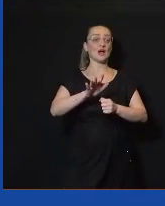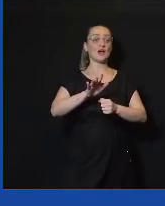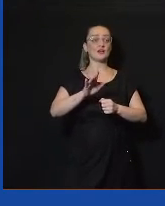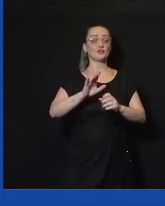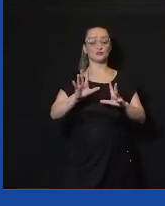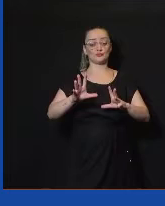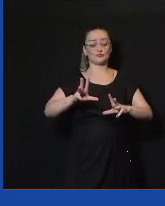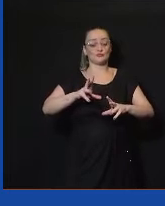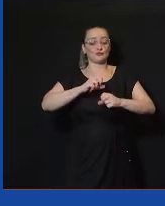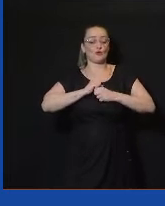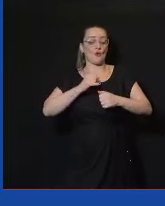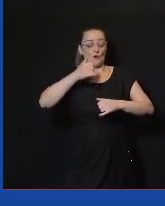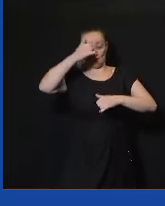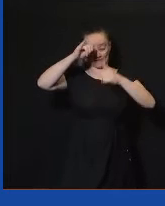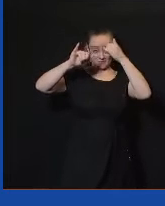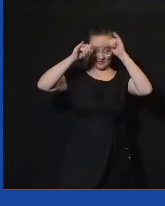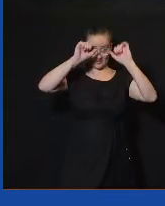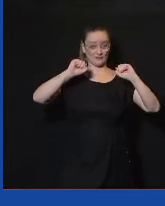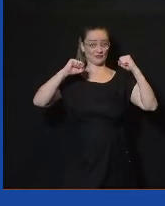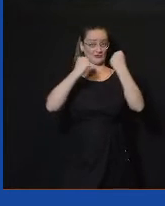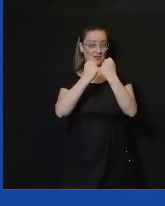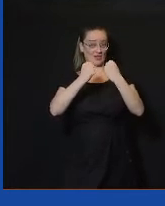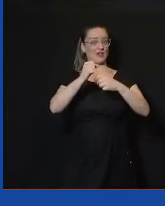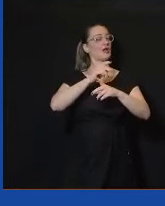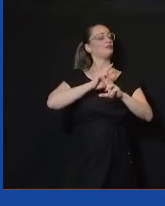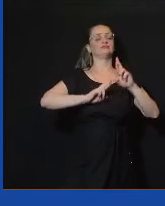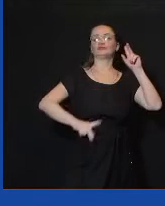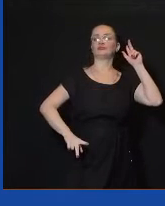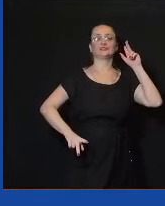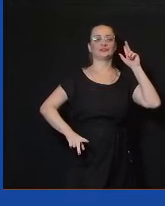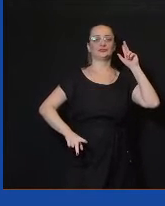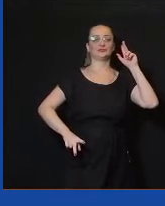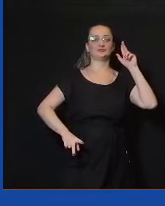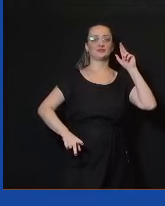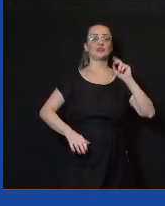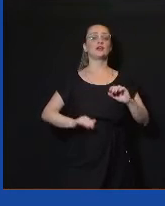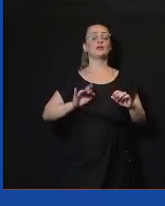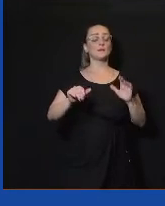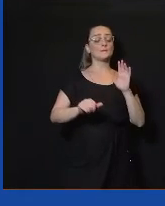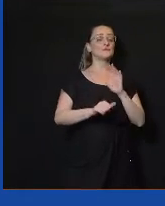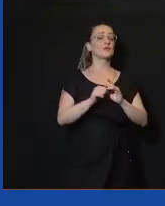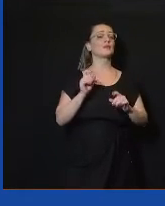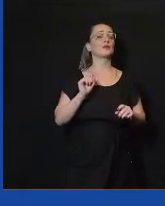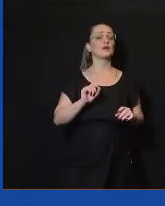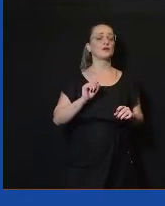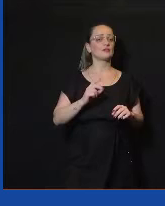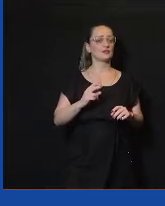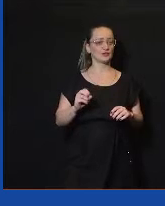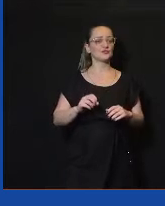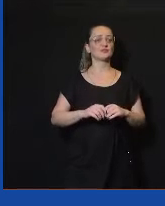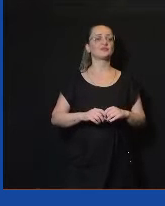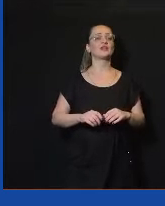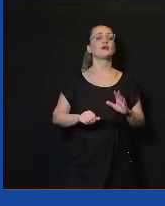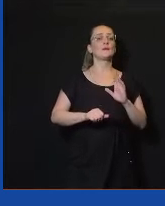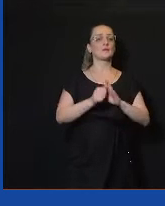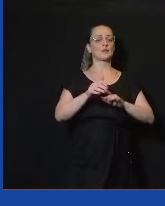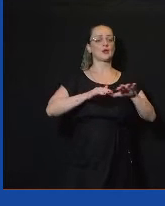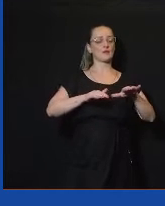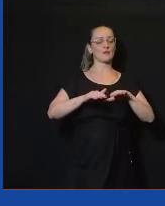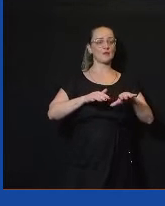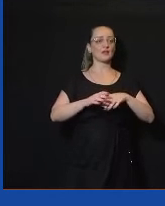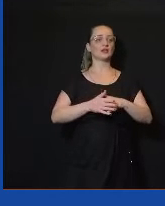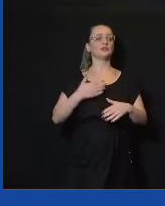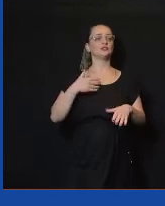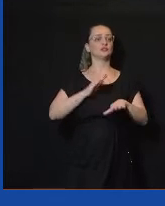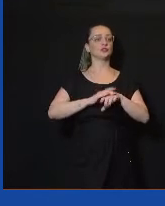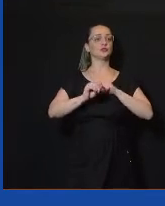anticorpos sociais num país desigual como o nosso são muito diferentes. Então, o primeiro movimento que a gente fez